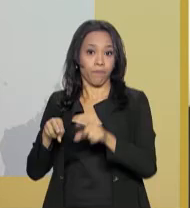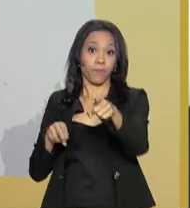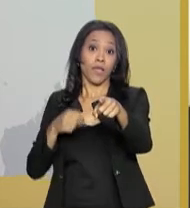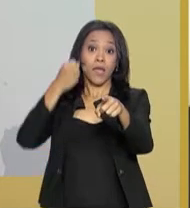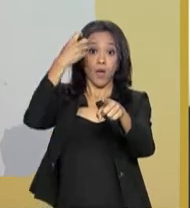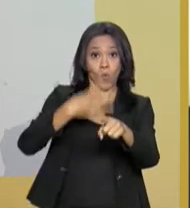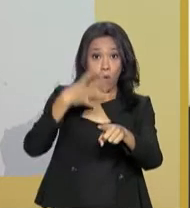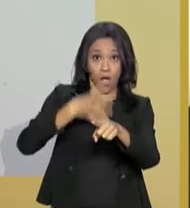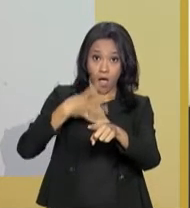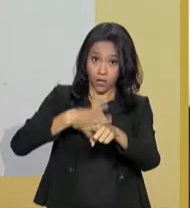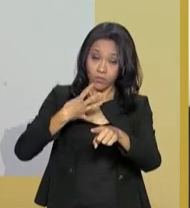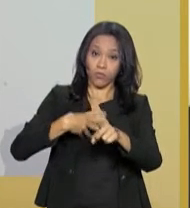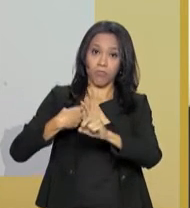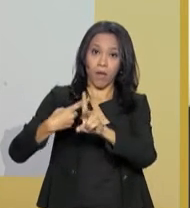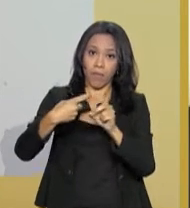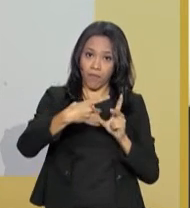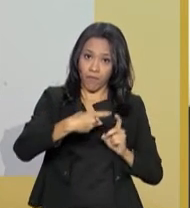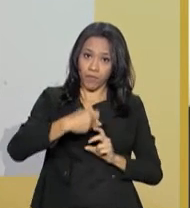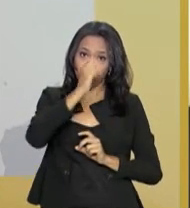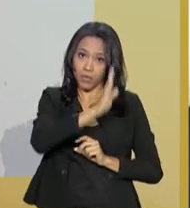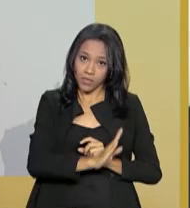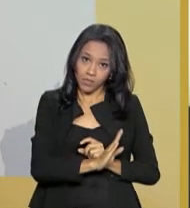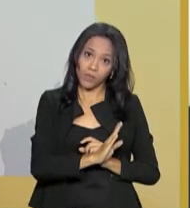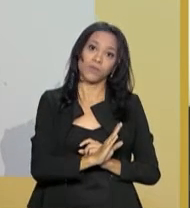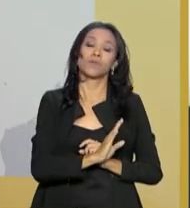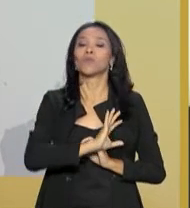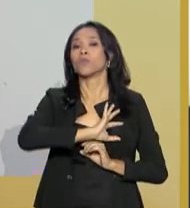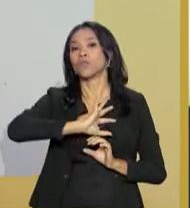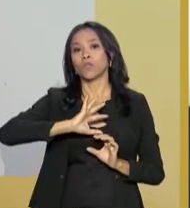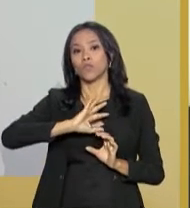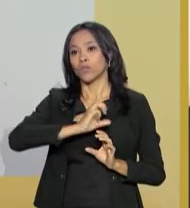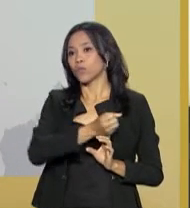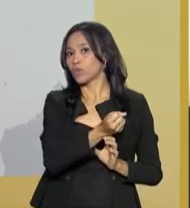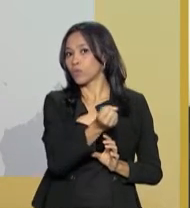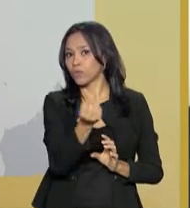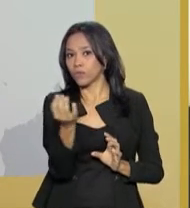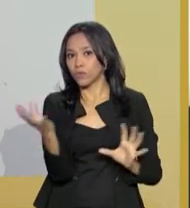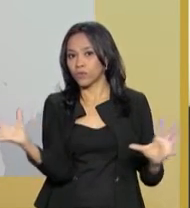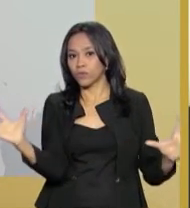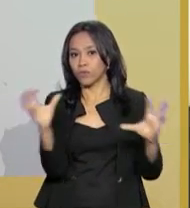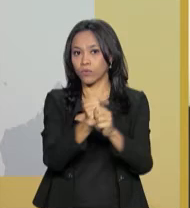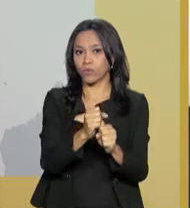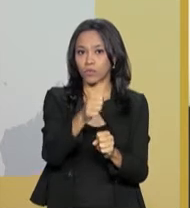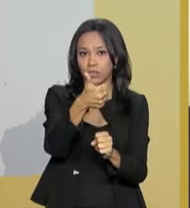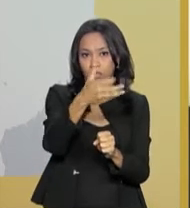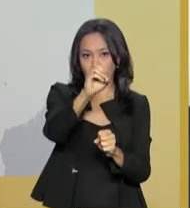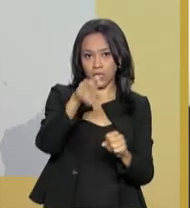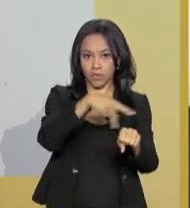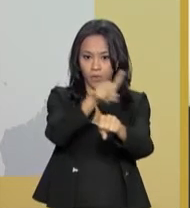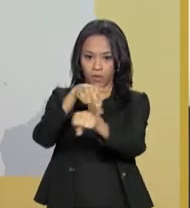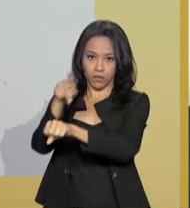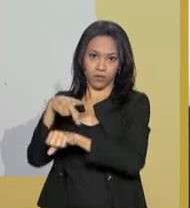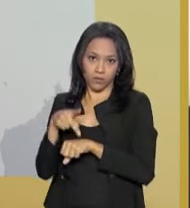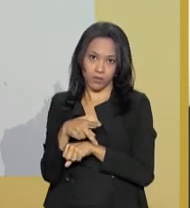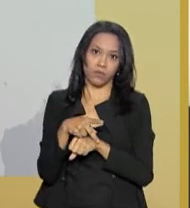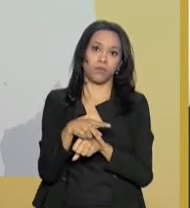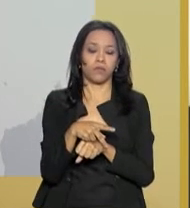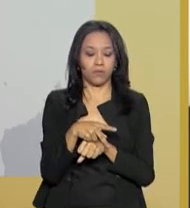parceiro comercial do Brasil, somados todos os 10 países. Uma corrente de comércio